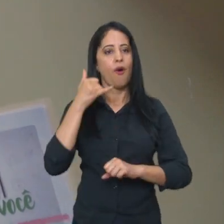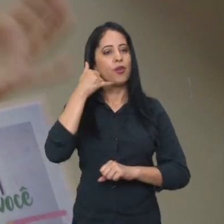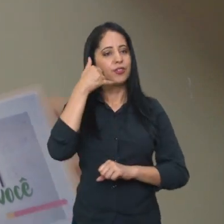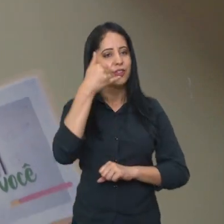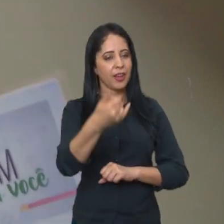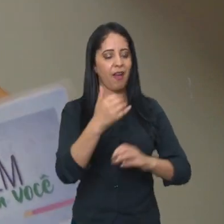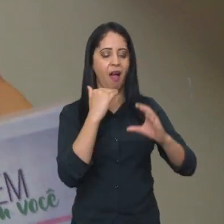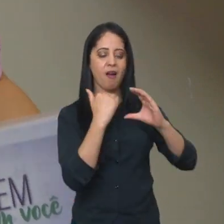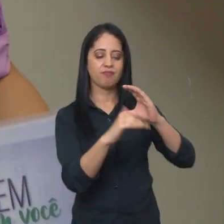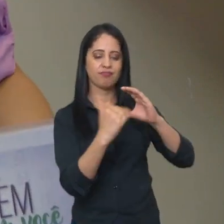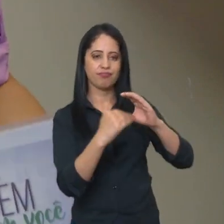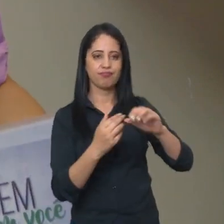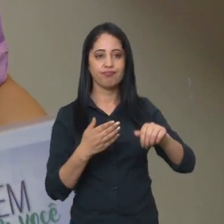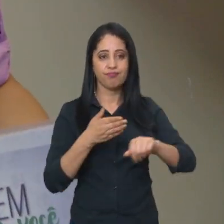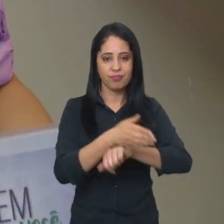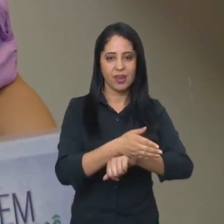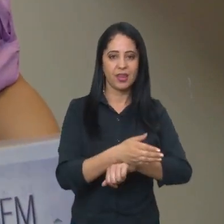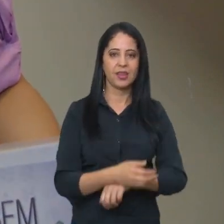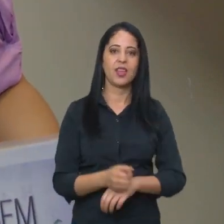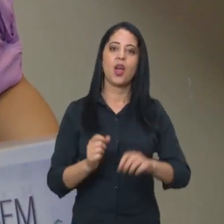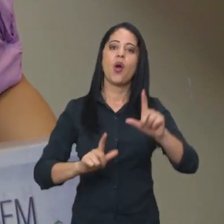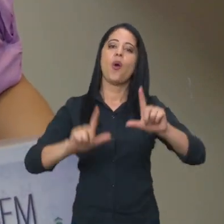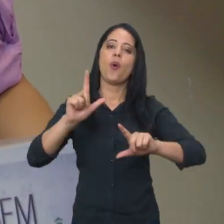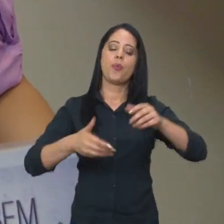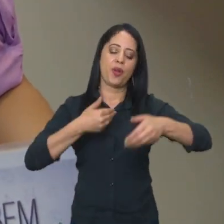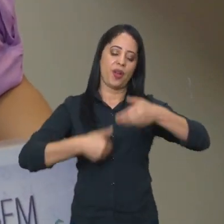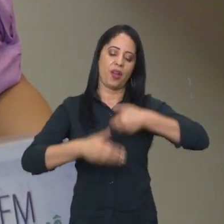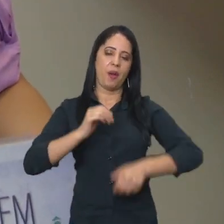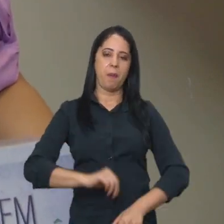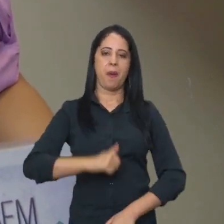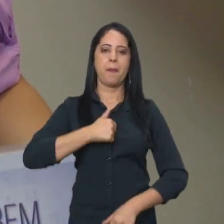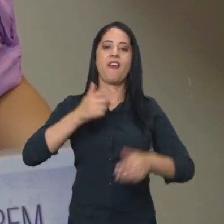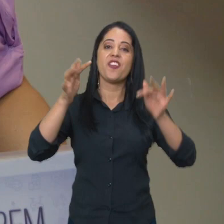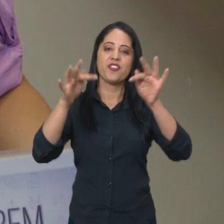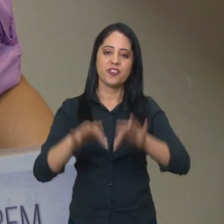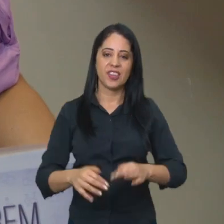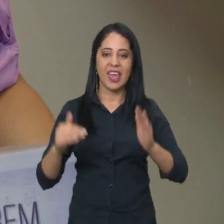fica atento às reuniões. E o De Bem com Você de hoje fica